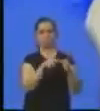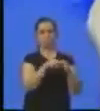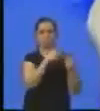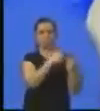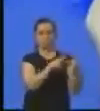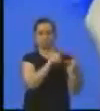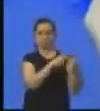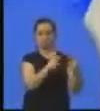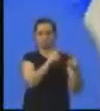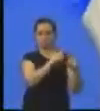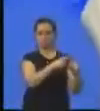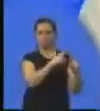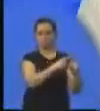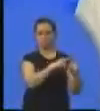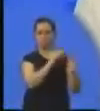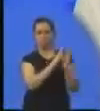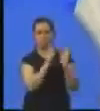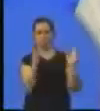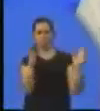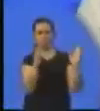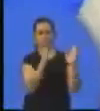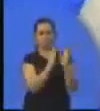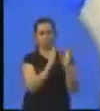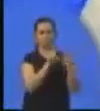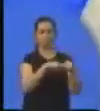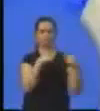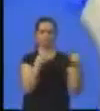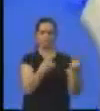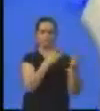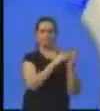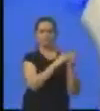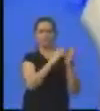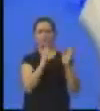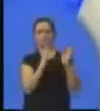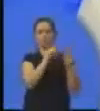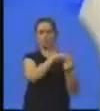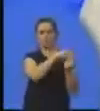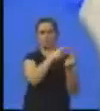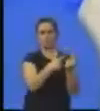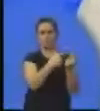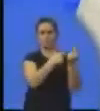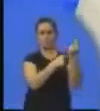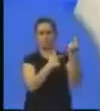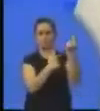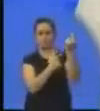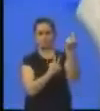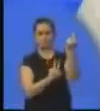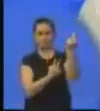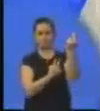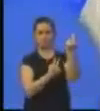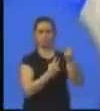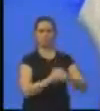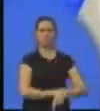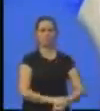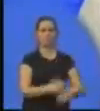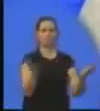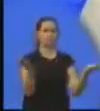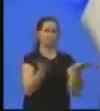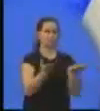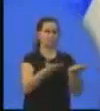que ele vai alterar, vai aumentar ou vai diminuir. Então, neste caso, o período passa a ser π sobre 2. Vamos